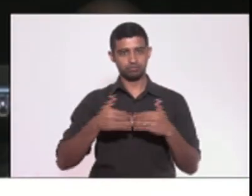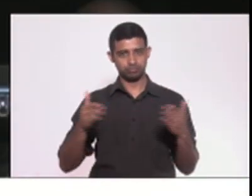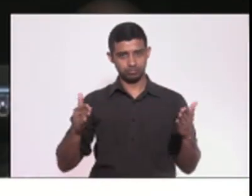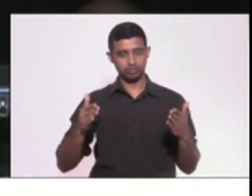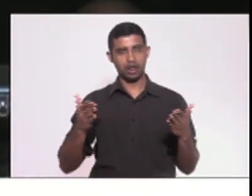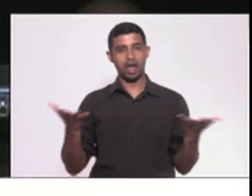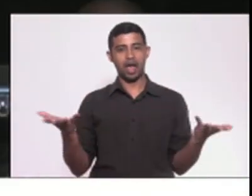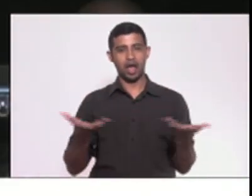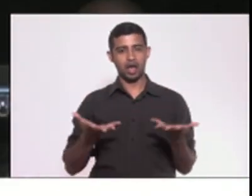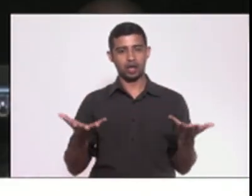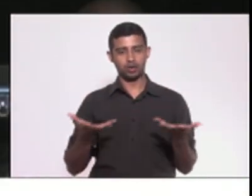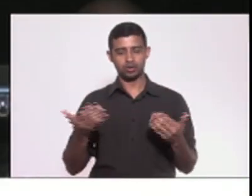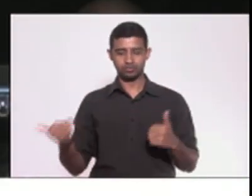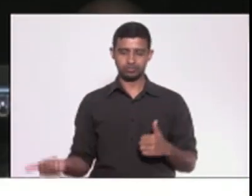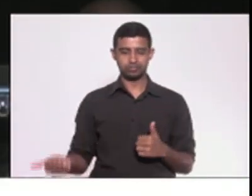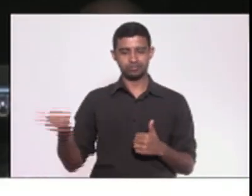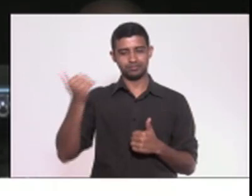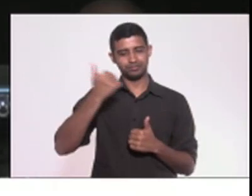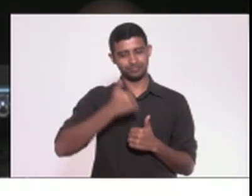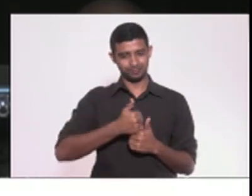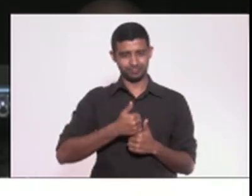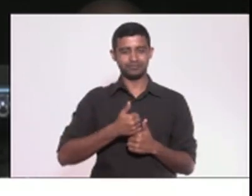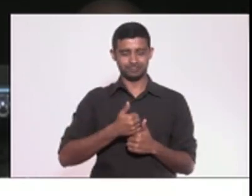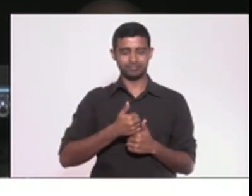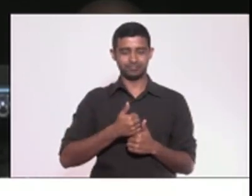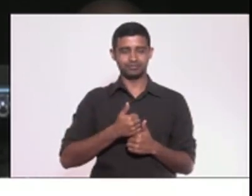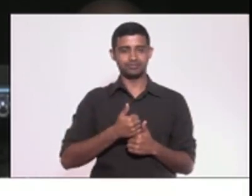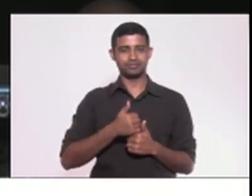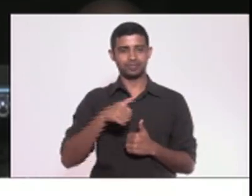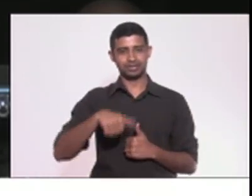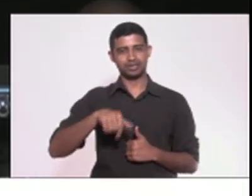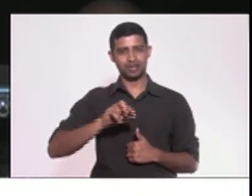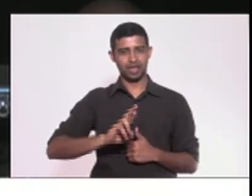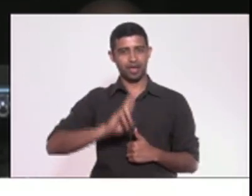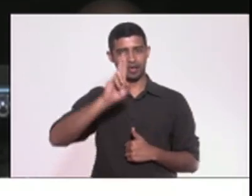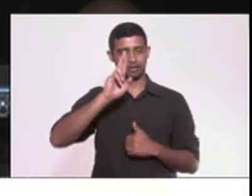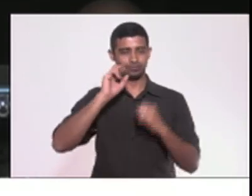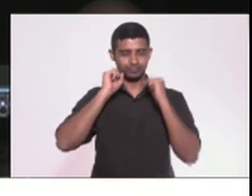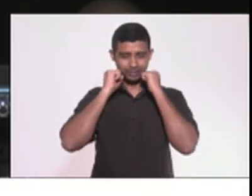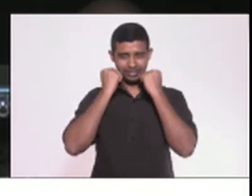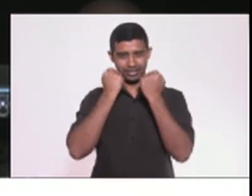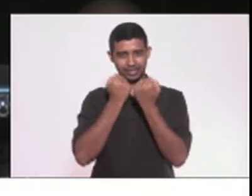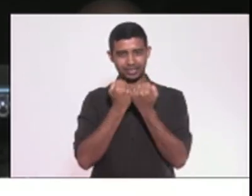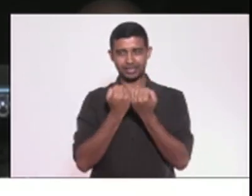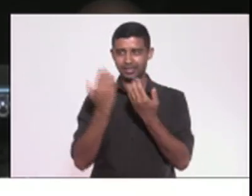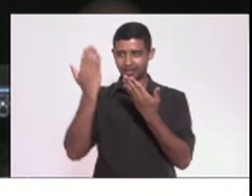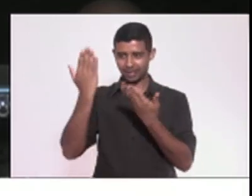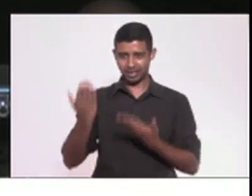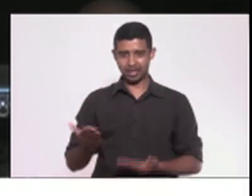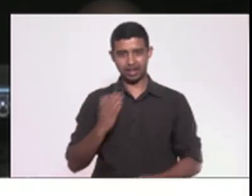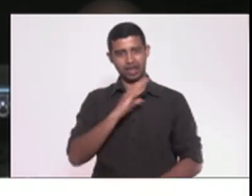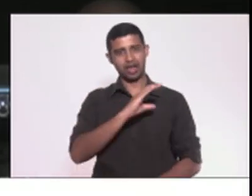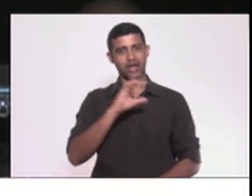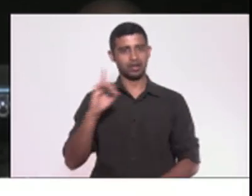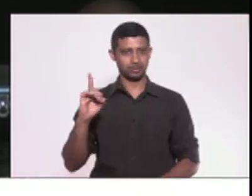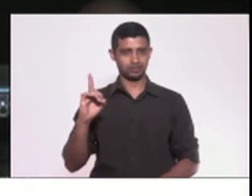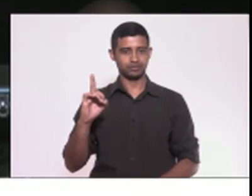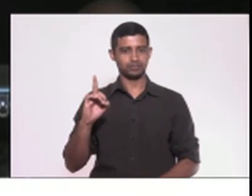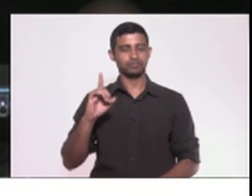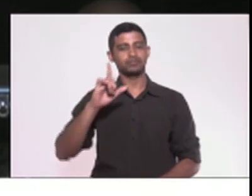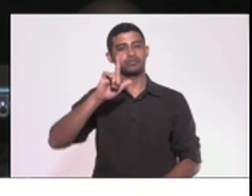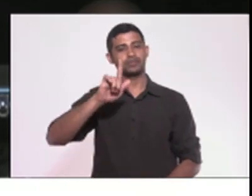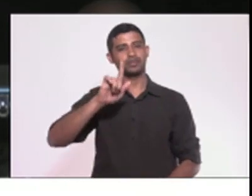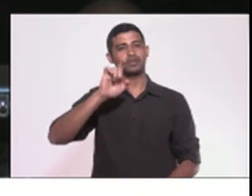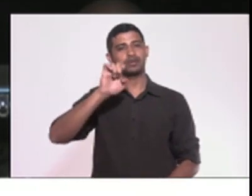passar o comando deste seminário à nossa coordenadora